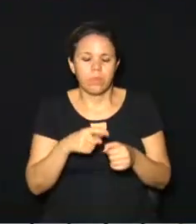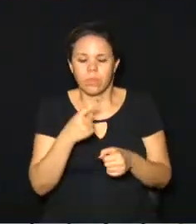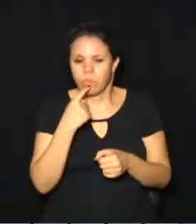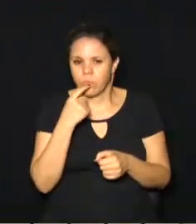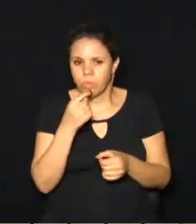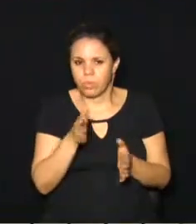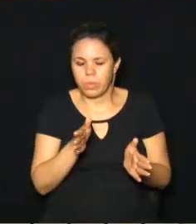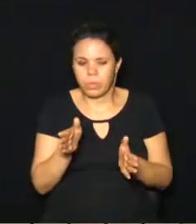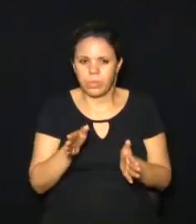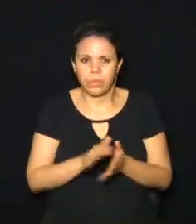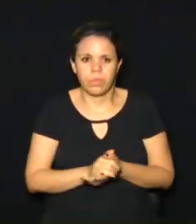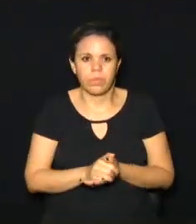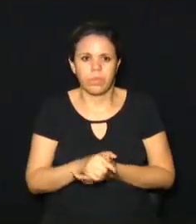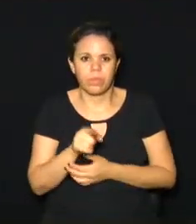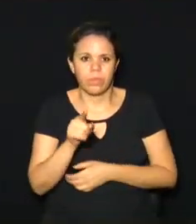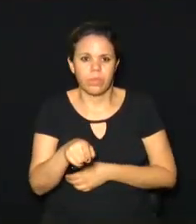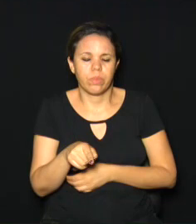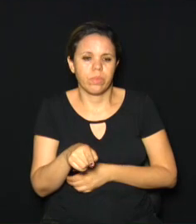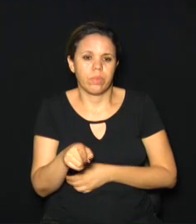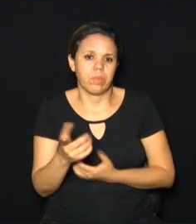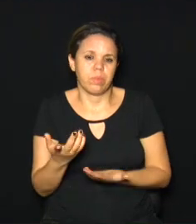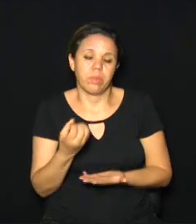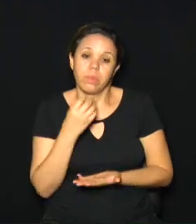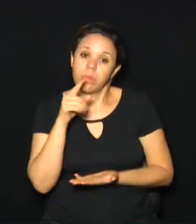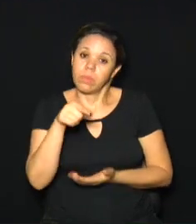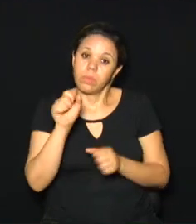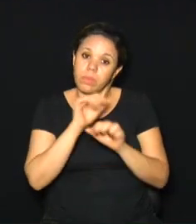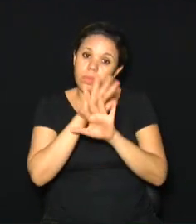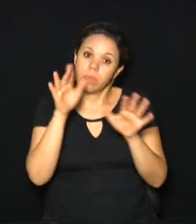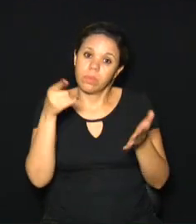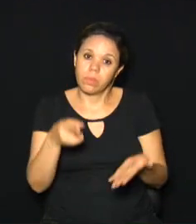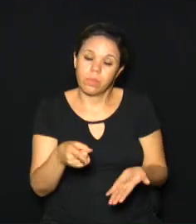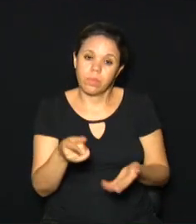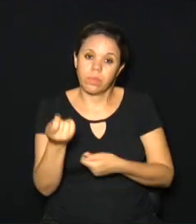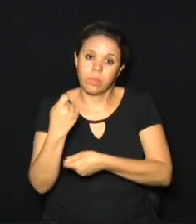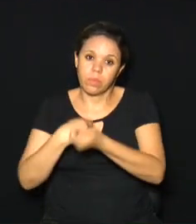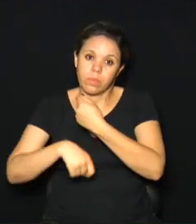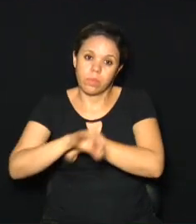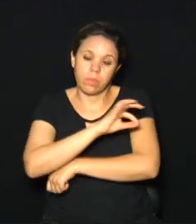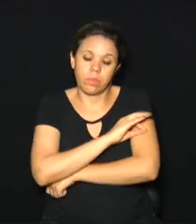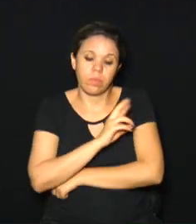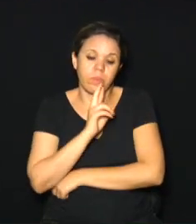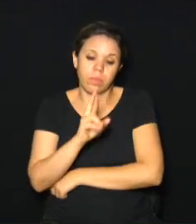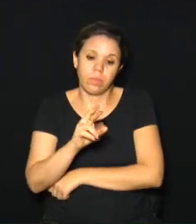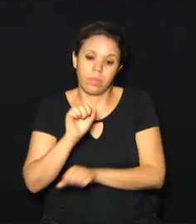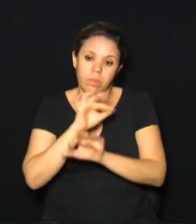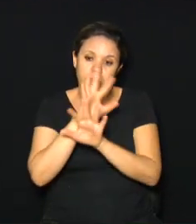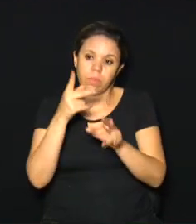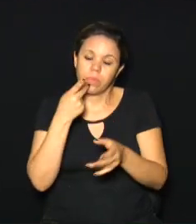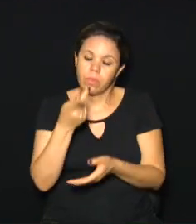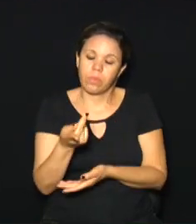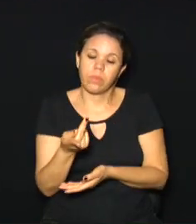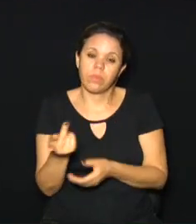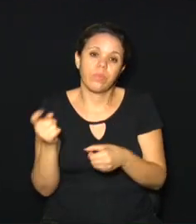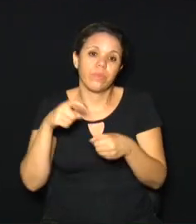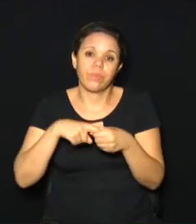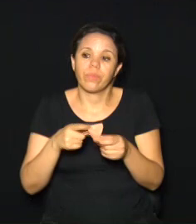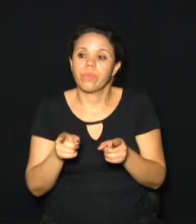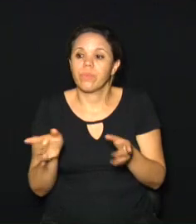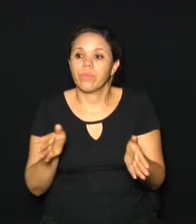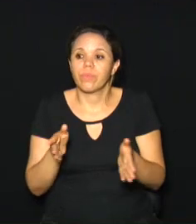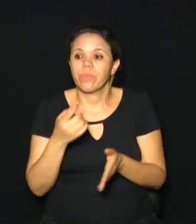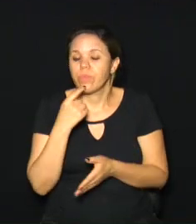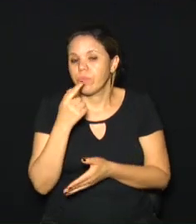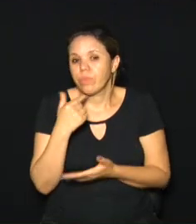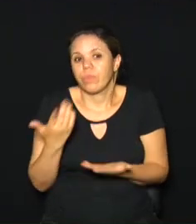vermelha? Não, isso não é... Bom, então, esse é um esclarecimento que a administração tem que fazer, né? Se está retornando no período de fase